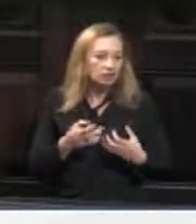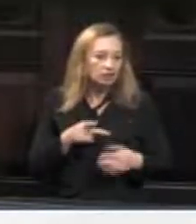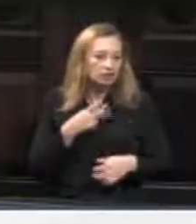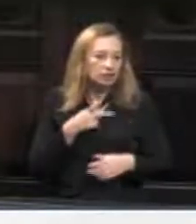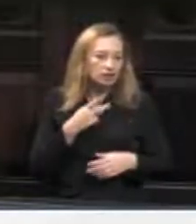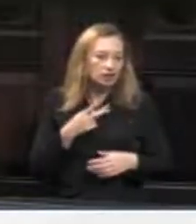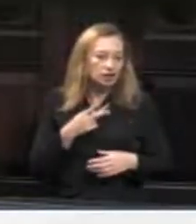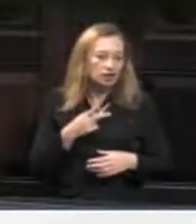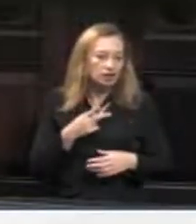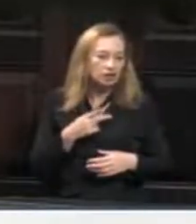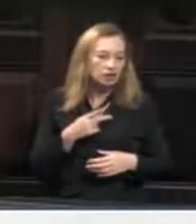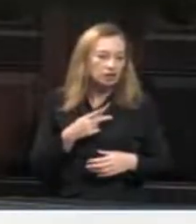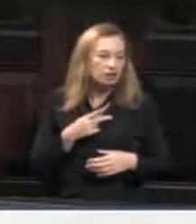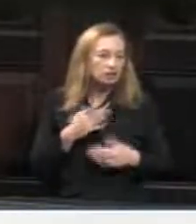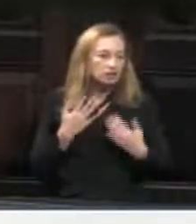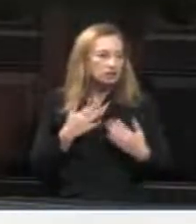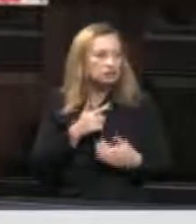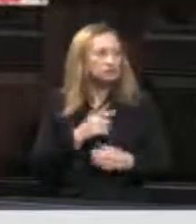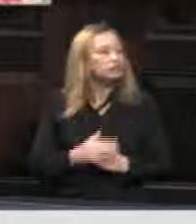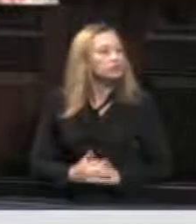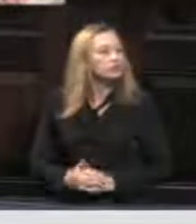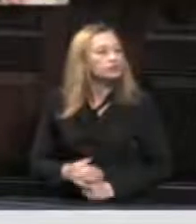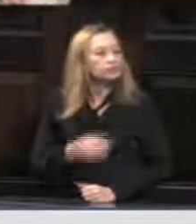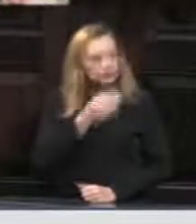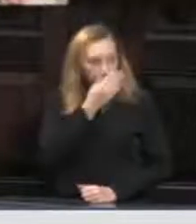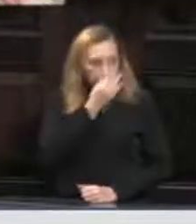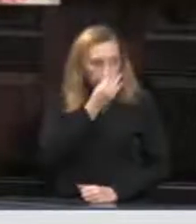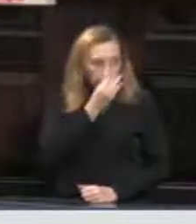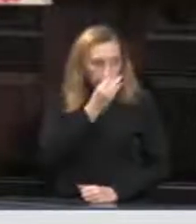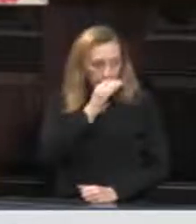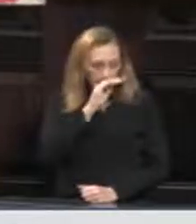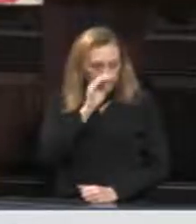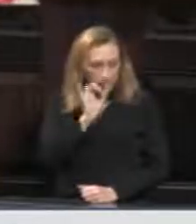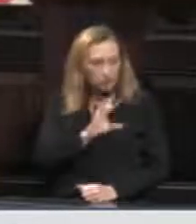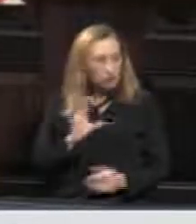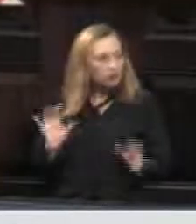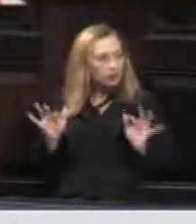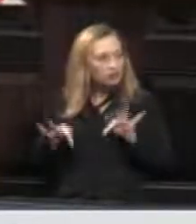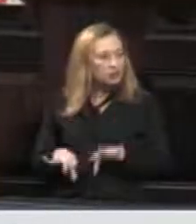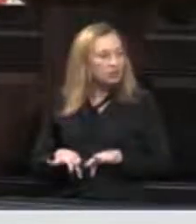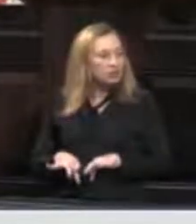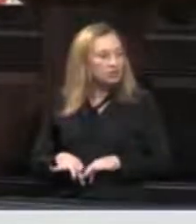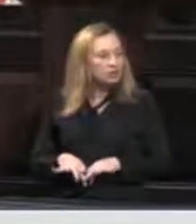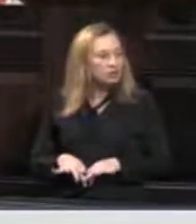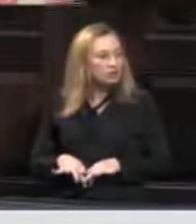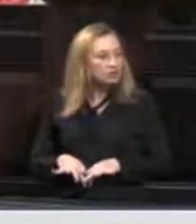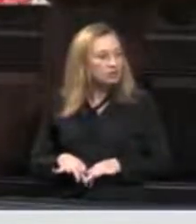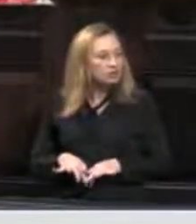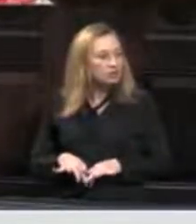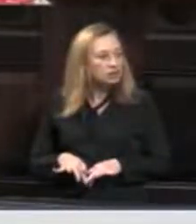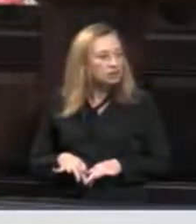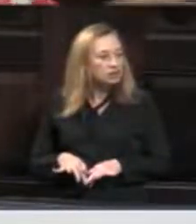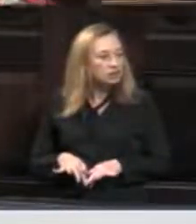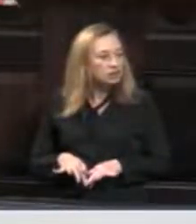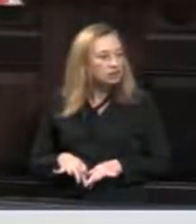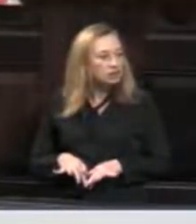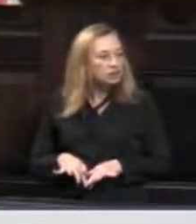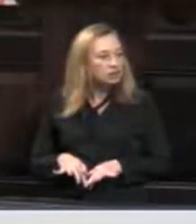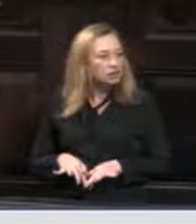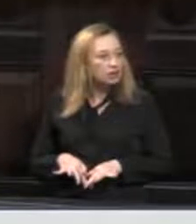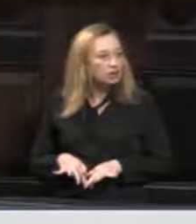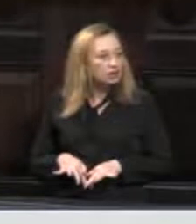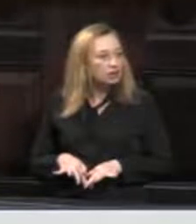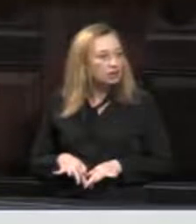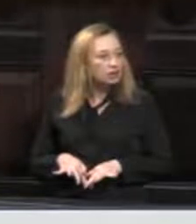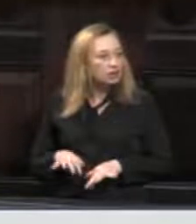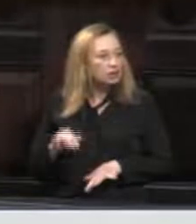tema e fazendo a parte a Vossa Excelência. Sim. Só para concluir, a nível de esclarecimento, companheiro Valdec,